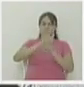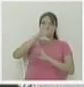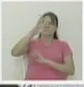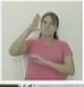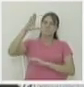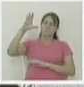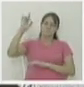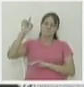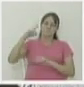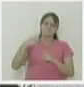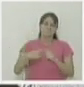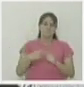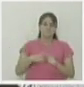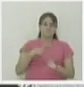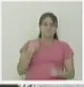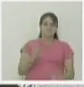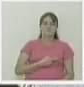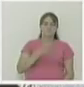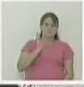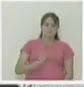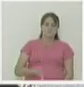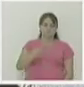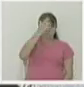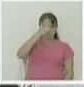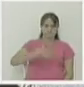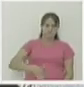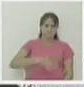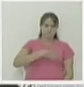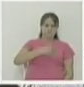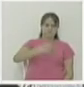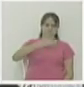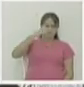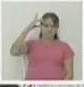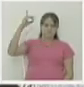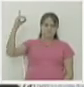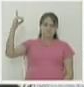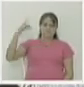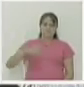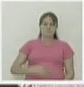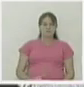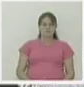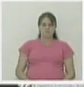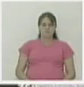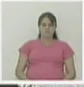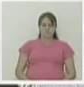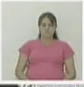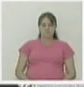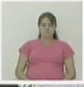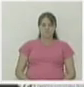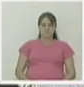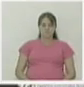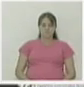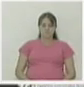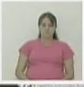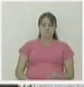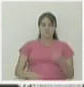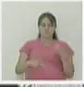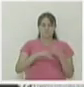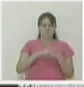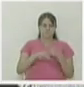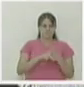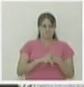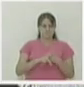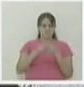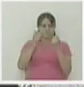filhos, porque já temos essa natureza nova. São Pedro explica bem, nós nos